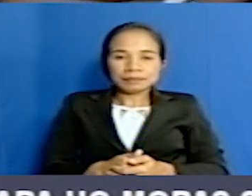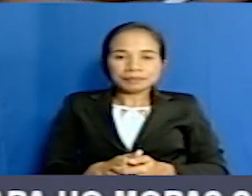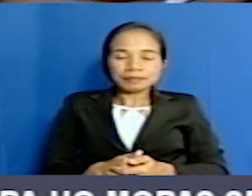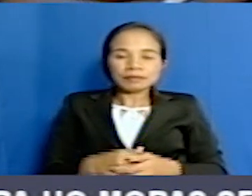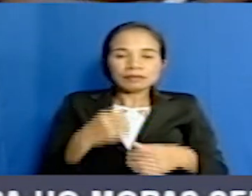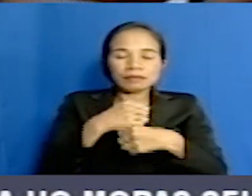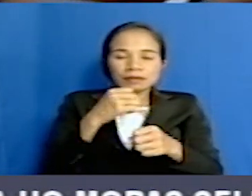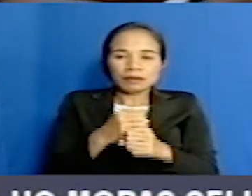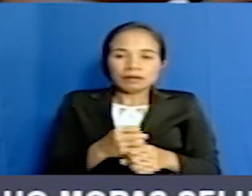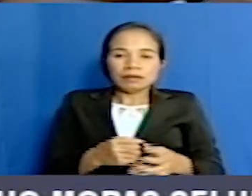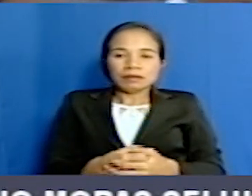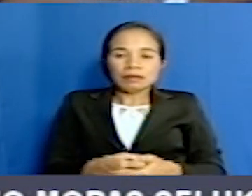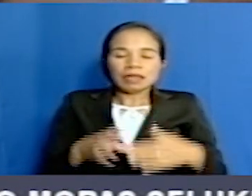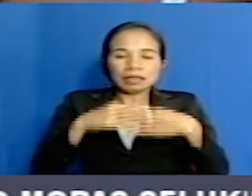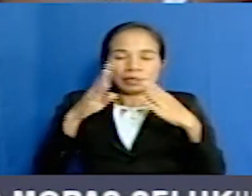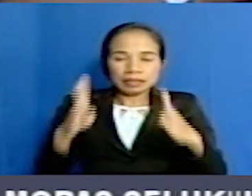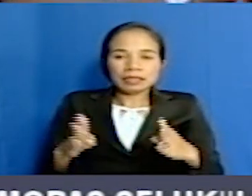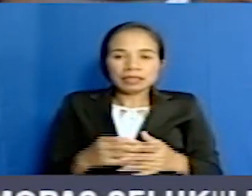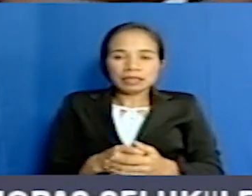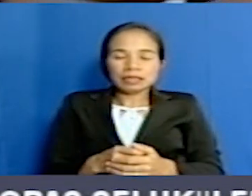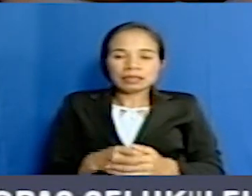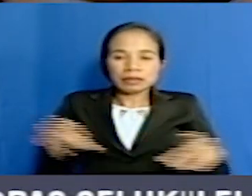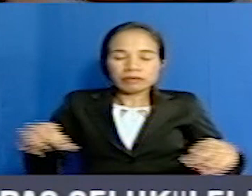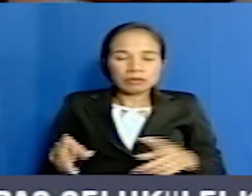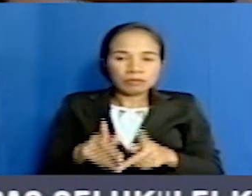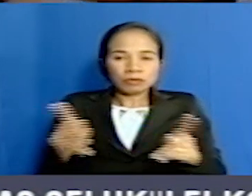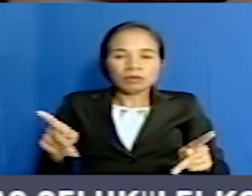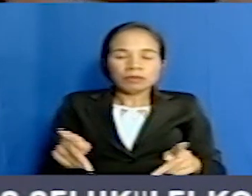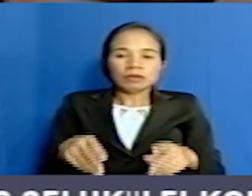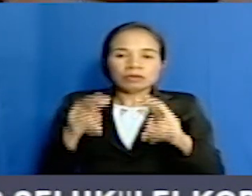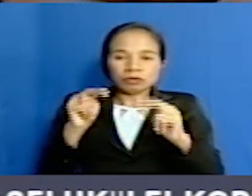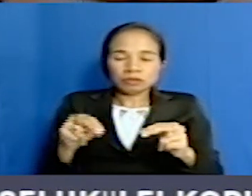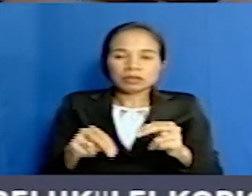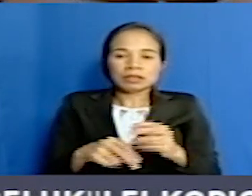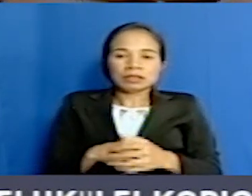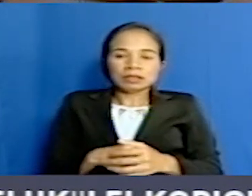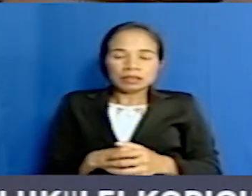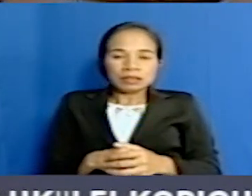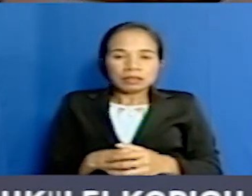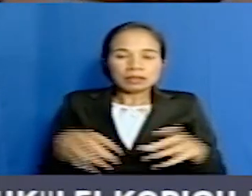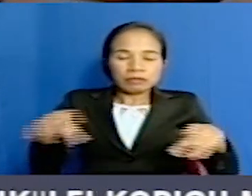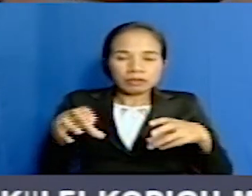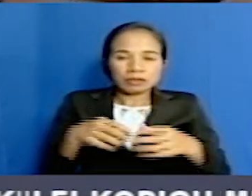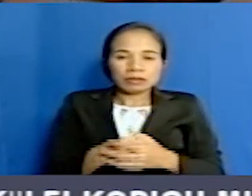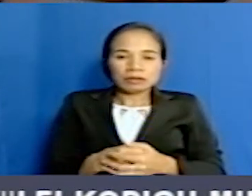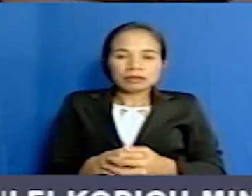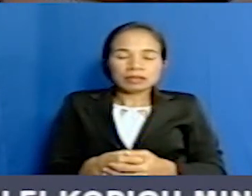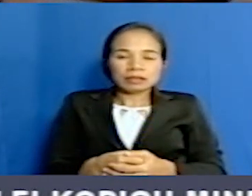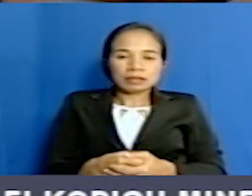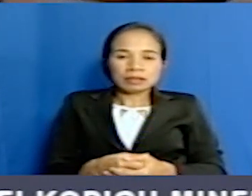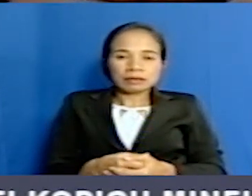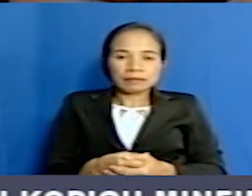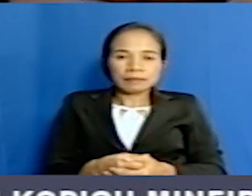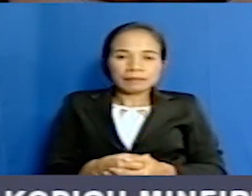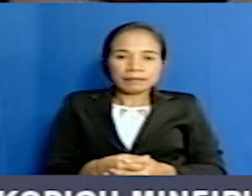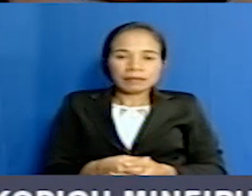publiku ga privado nia direito ba dispensa kusi ne funsaun e mos kusi regalia sotu otu no beke nia simu durante ne kar